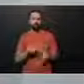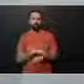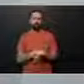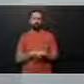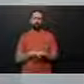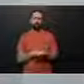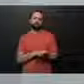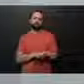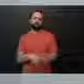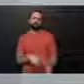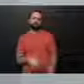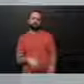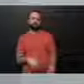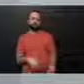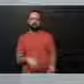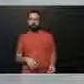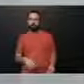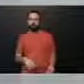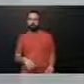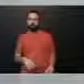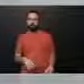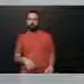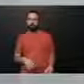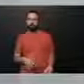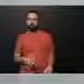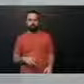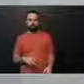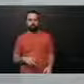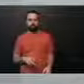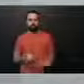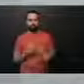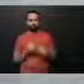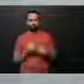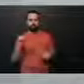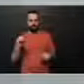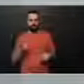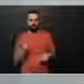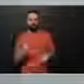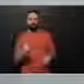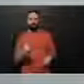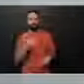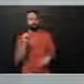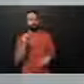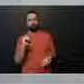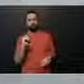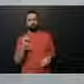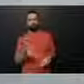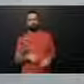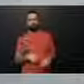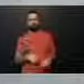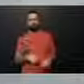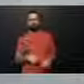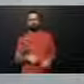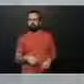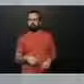Qualquer número multiplicado por 0 é sempre 0. Professora, mas e se eu fizer 1000 vezes 0? 0